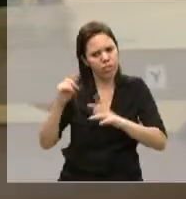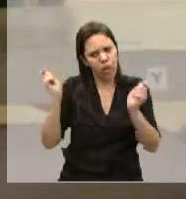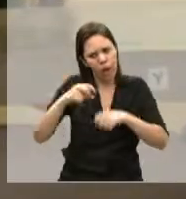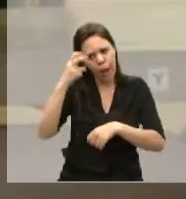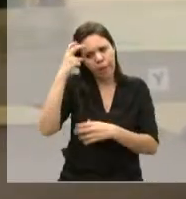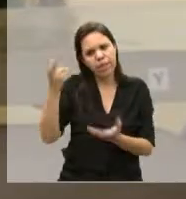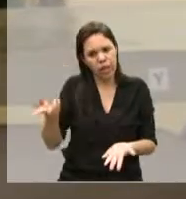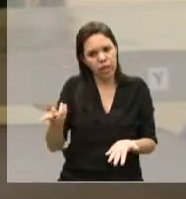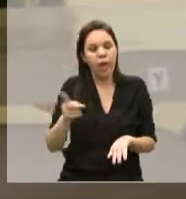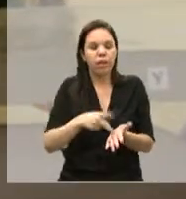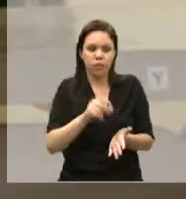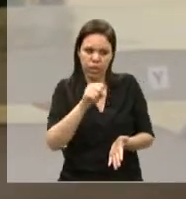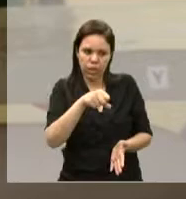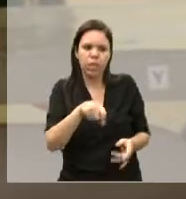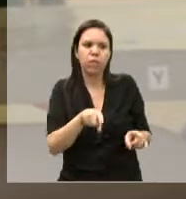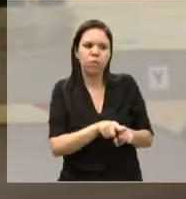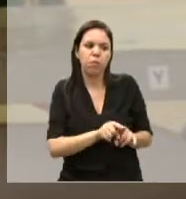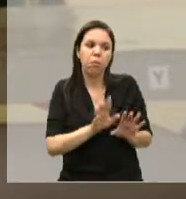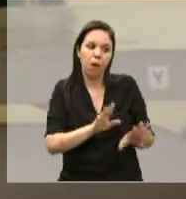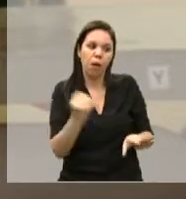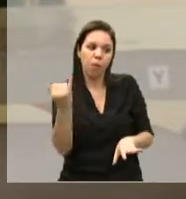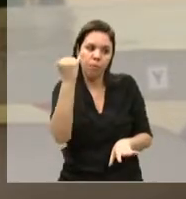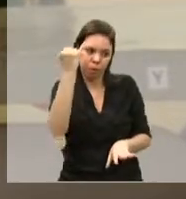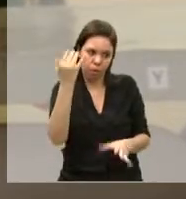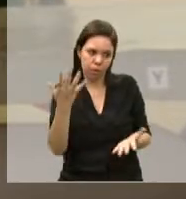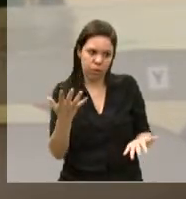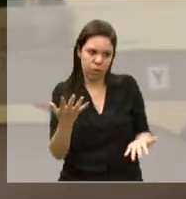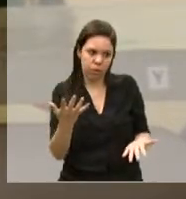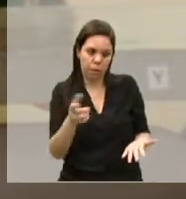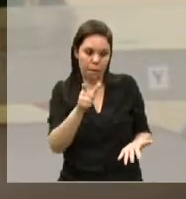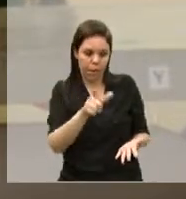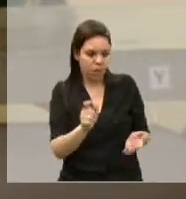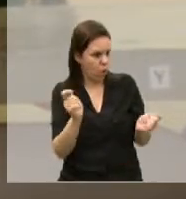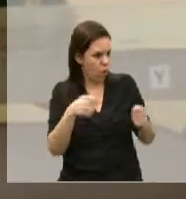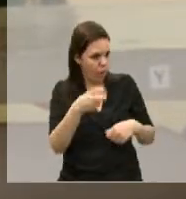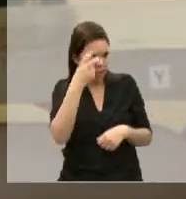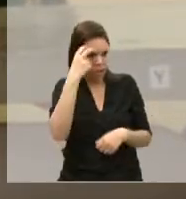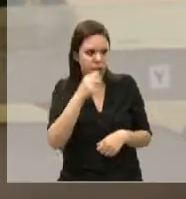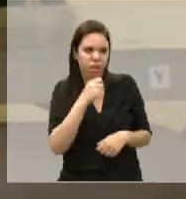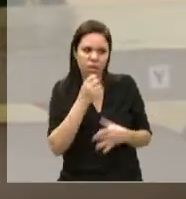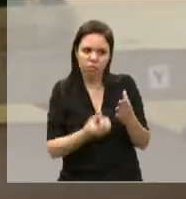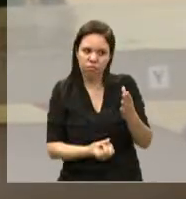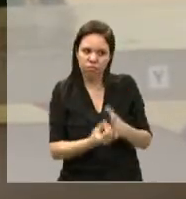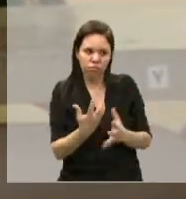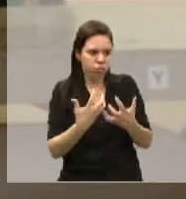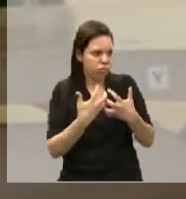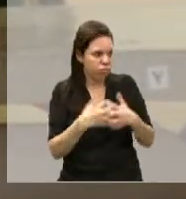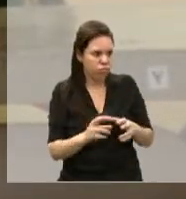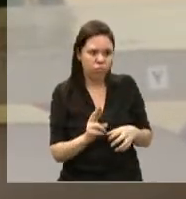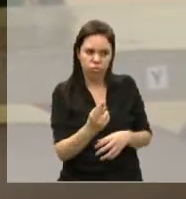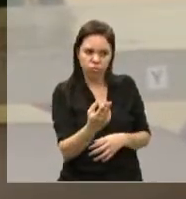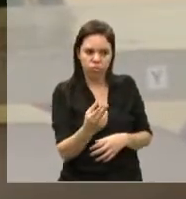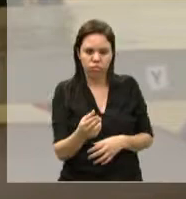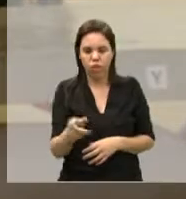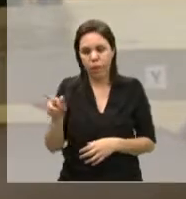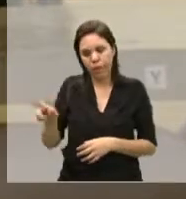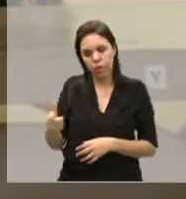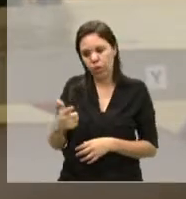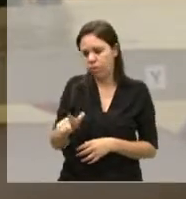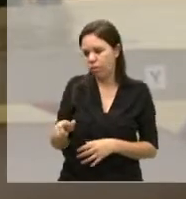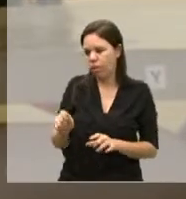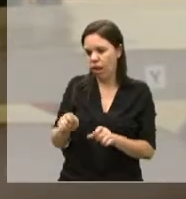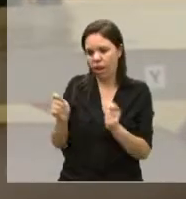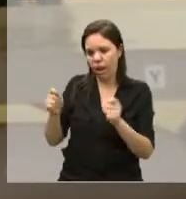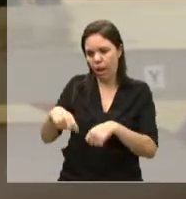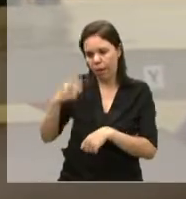É, não só capacitado, isso é importante a gente enfatizar. Às vezes o capacitado não produz tanto quanto aquele não capacitado. Então essa